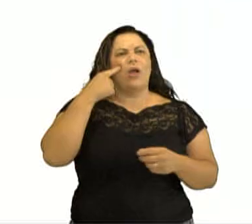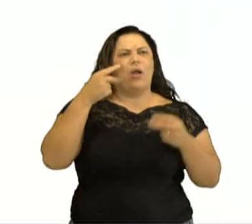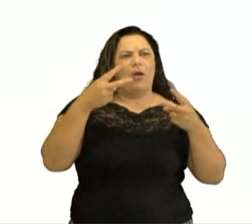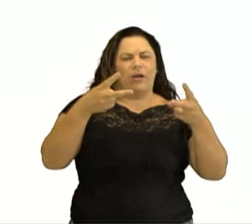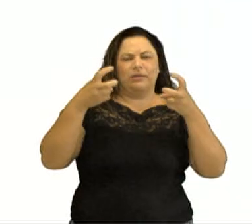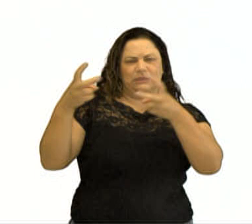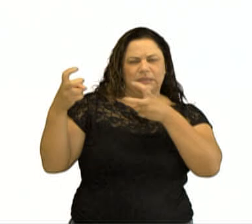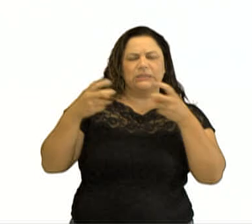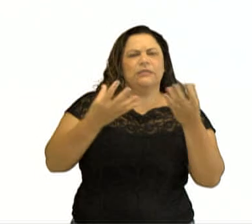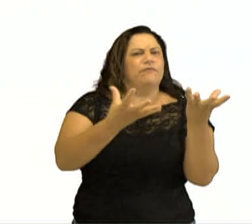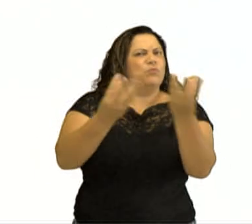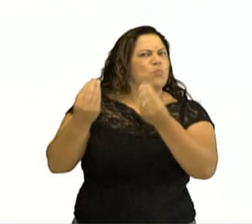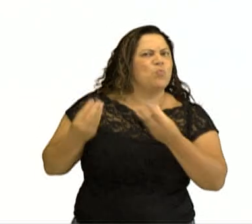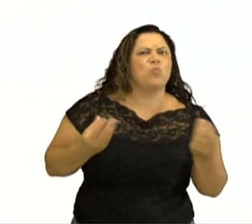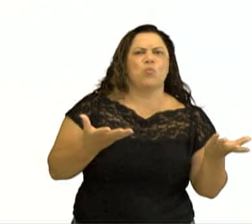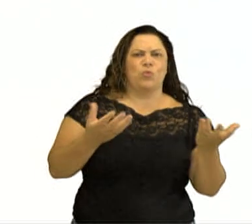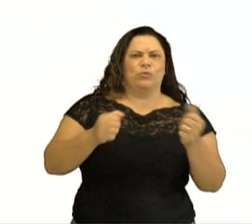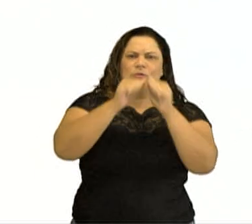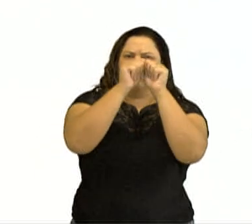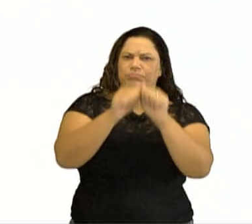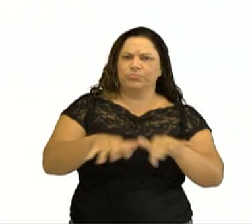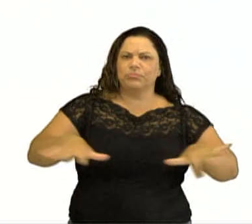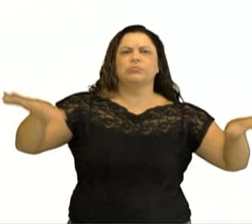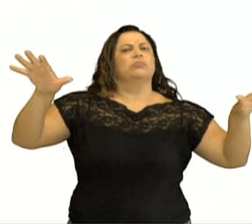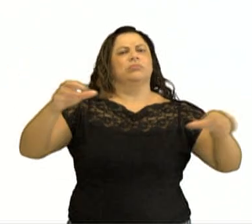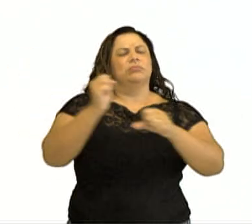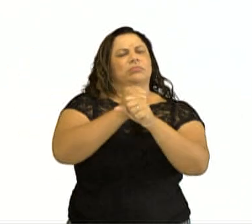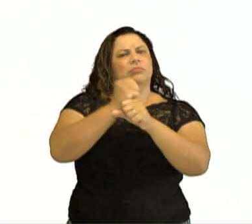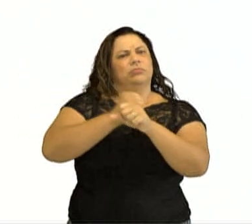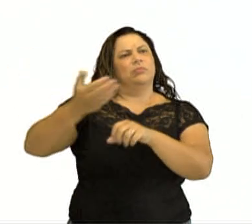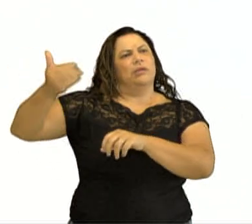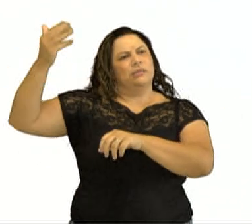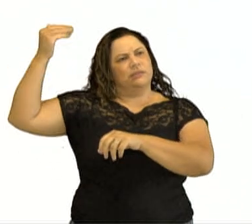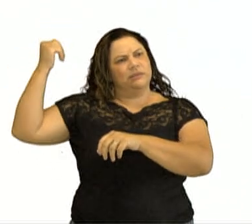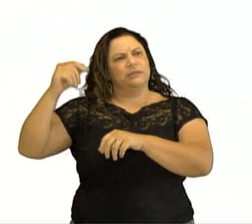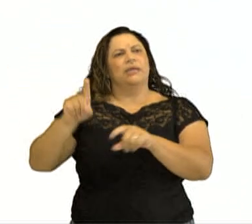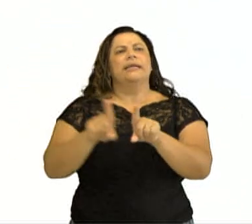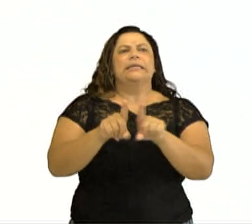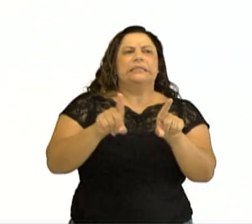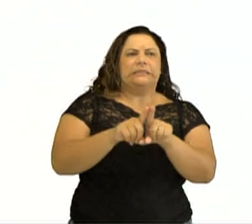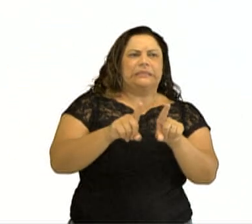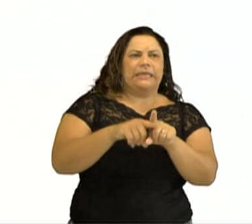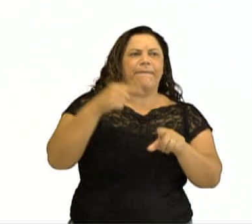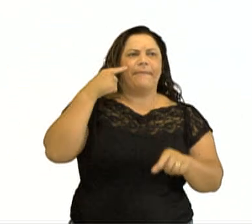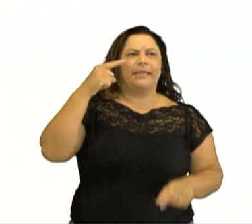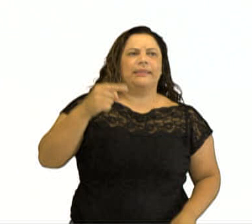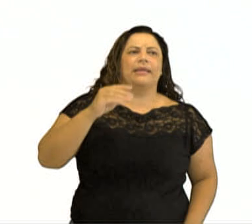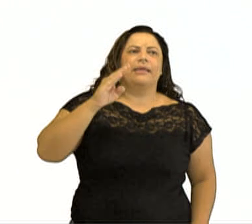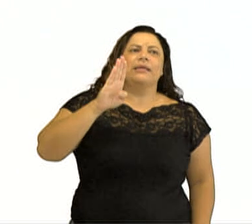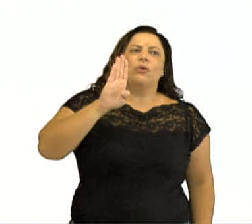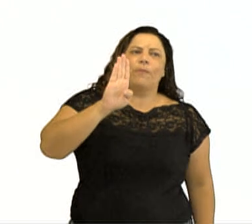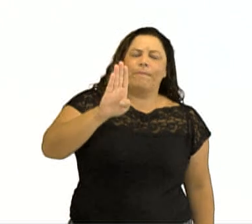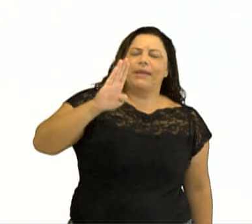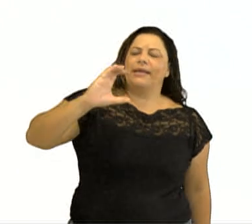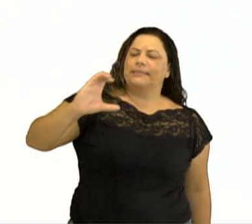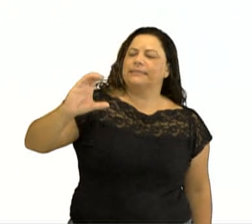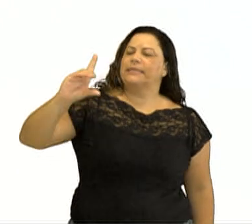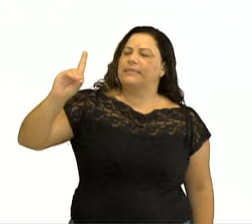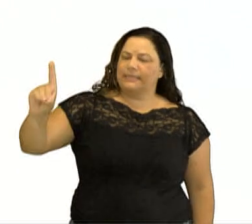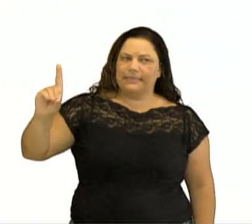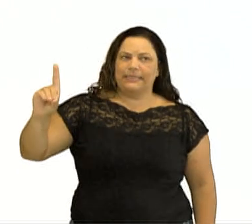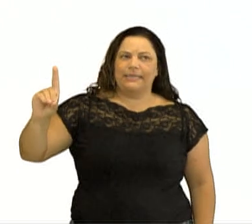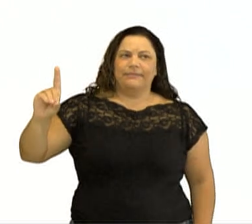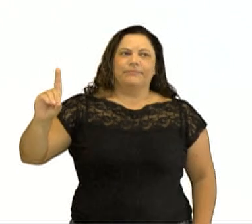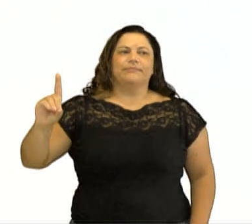melhor, muitos casos, de uma epidemia alguns anos atrás. E também temos o influenza B, C e D.